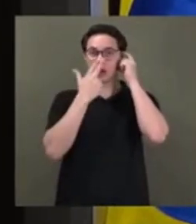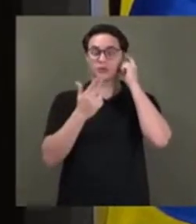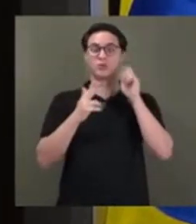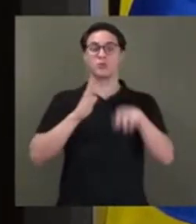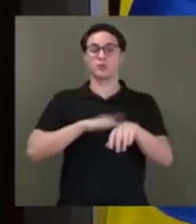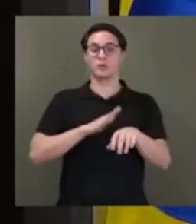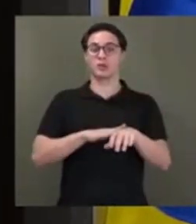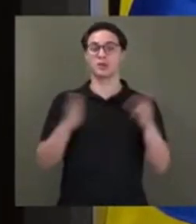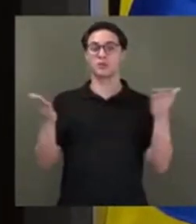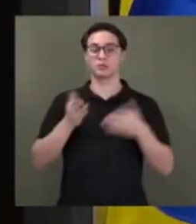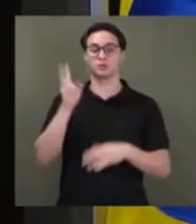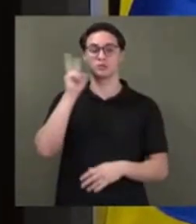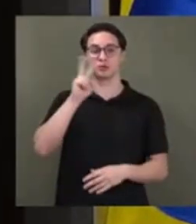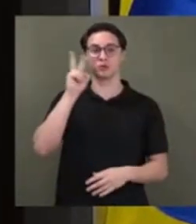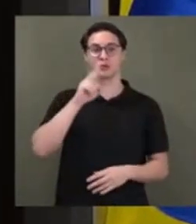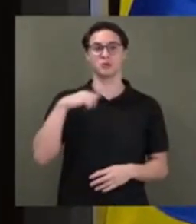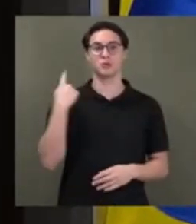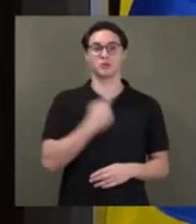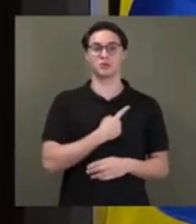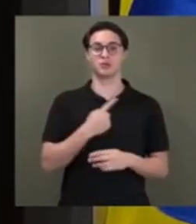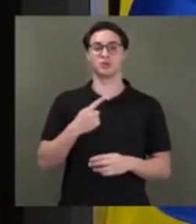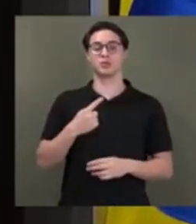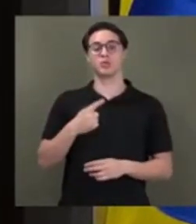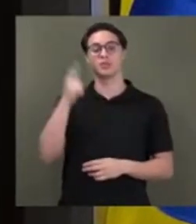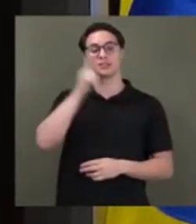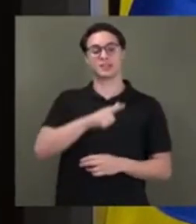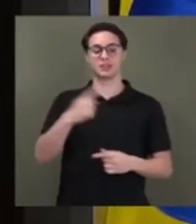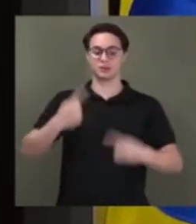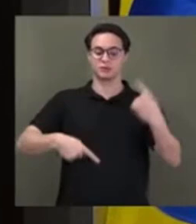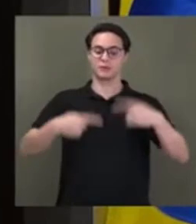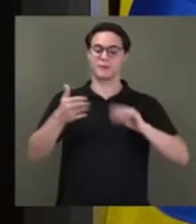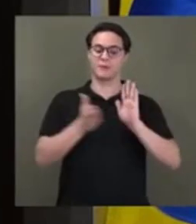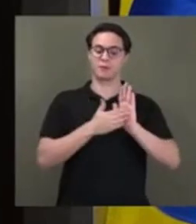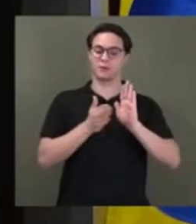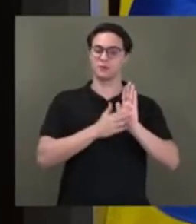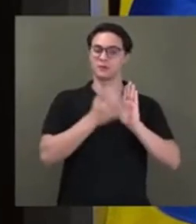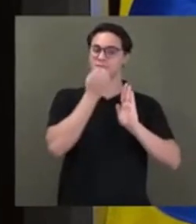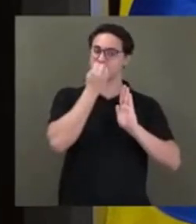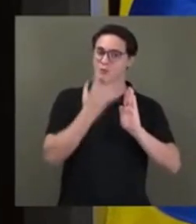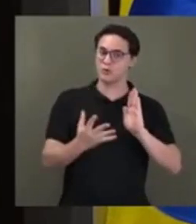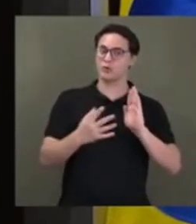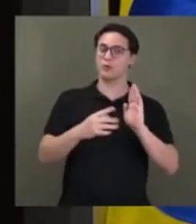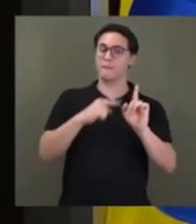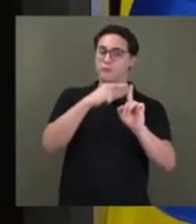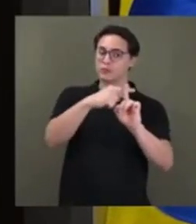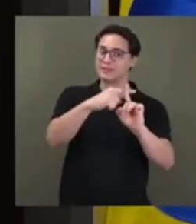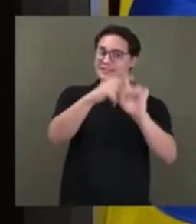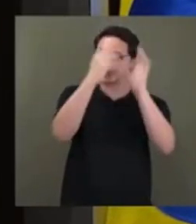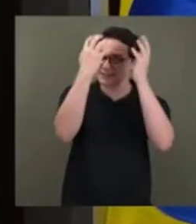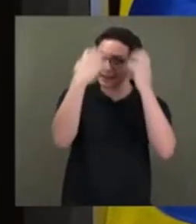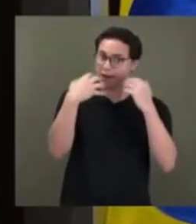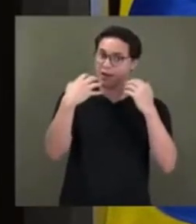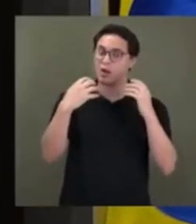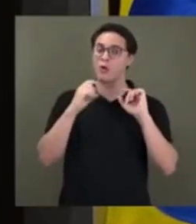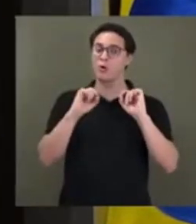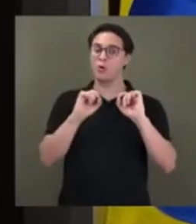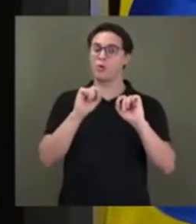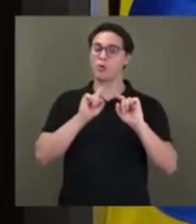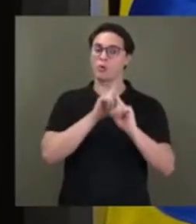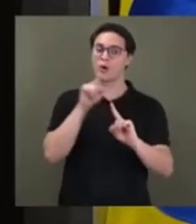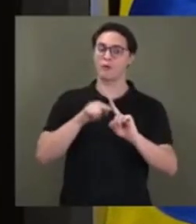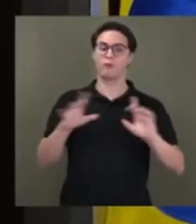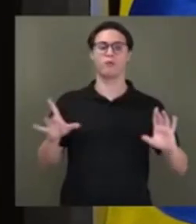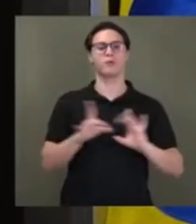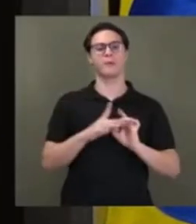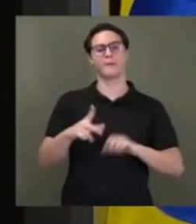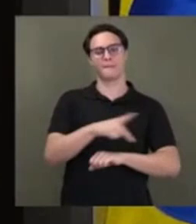é importante que nós possamos discutir propostas boas, positivas, sérias, para unir o país tanto